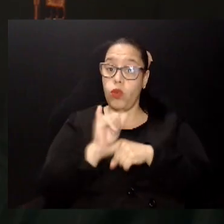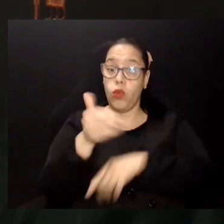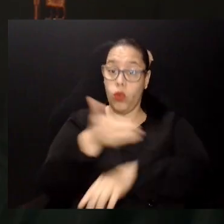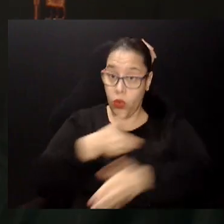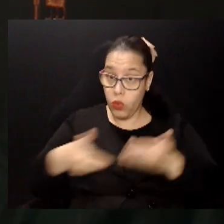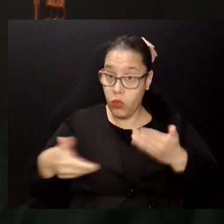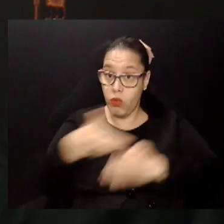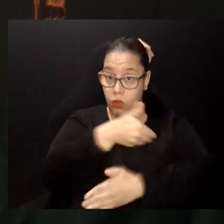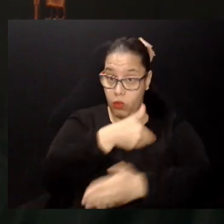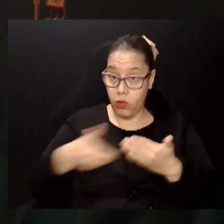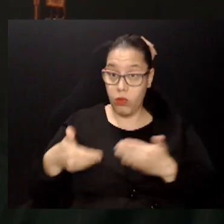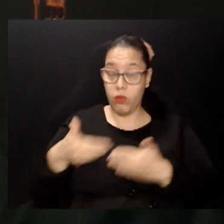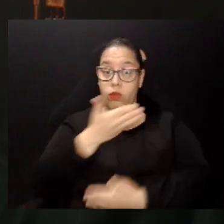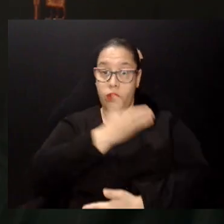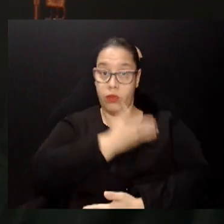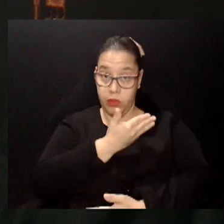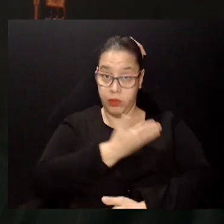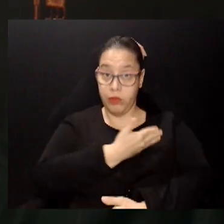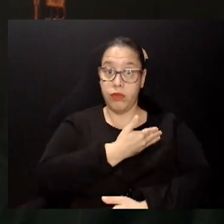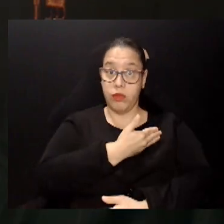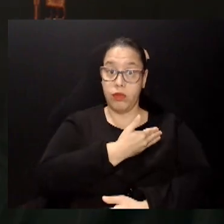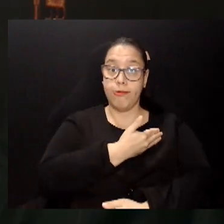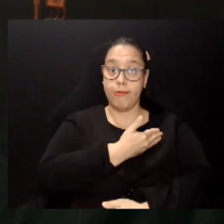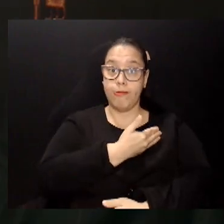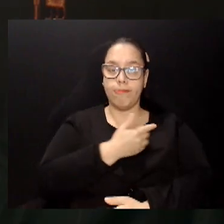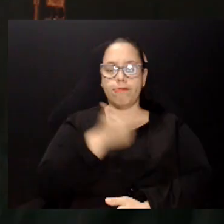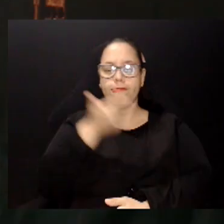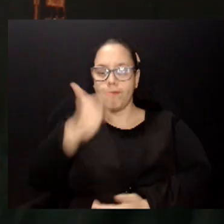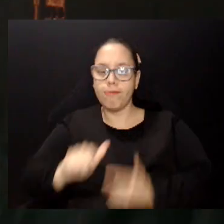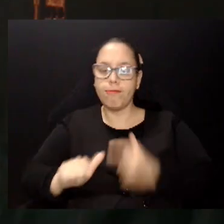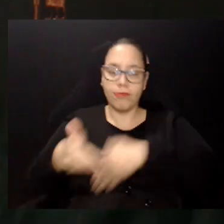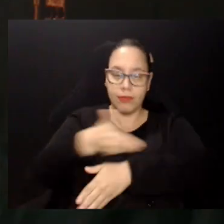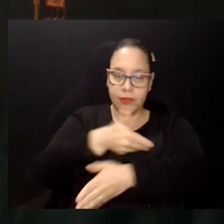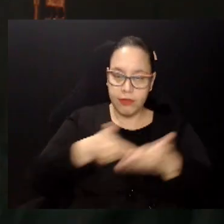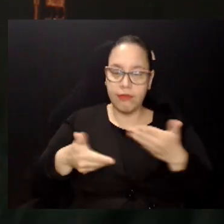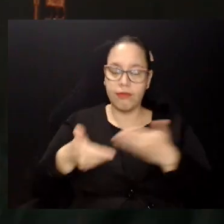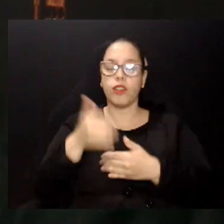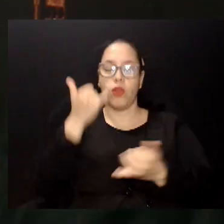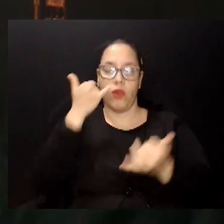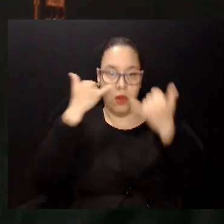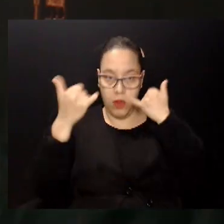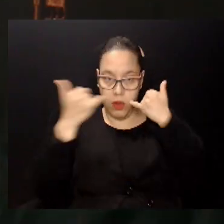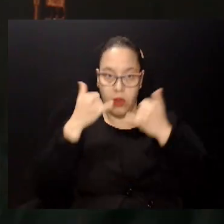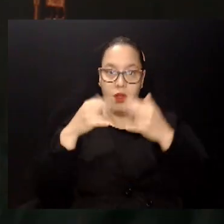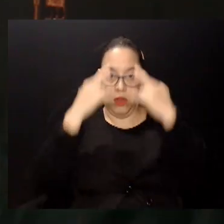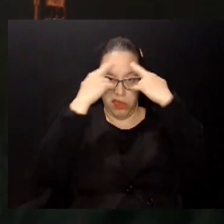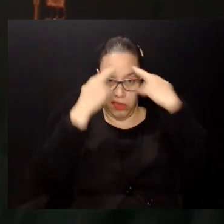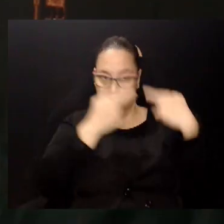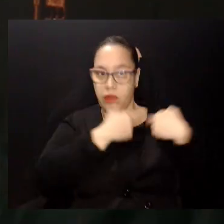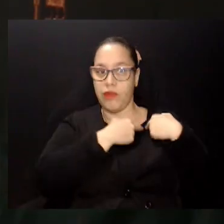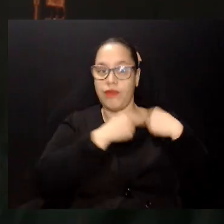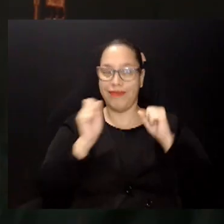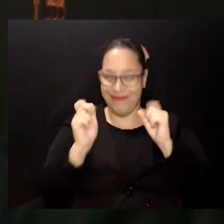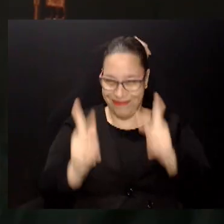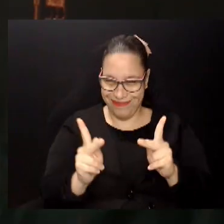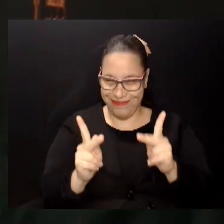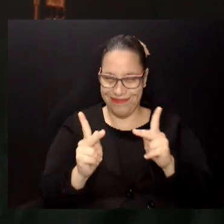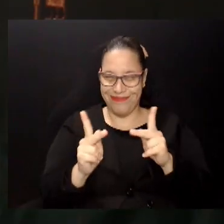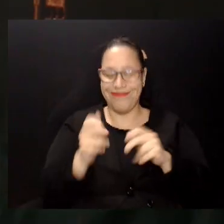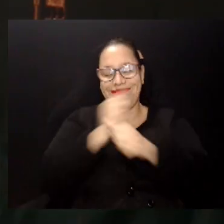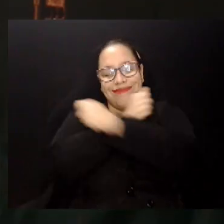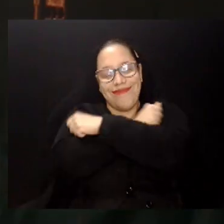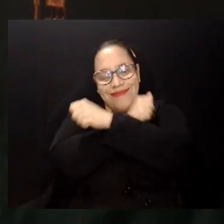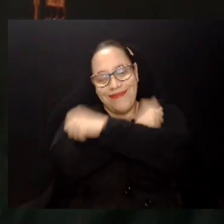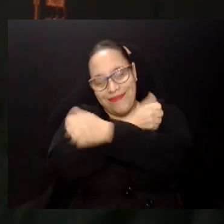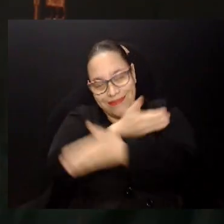seus amigos aí para a gente repassar e compartilhar a informação com responsabilidade, tá certo? Um grande abraço para você,